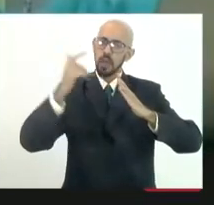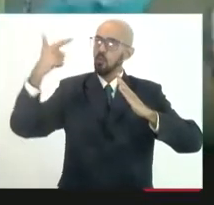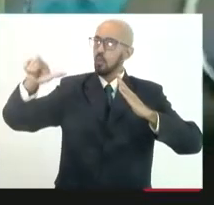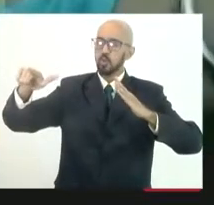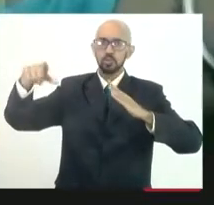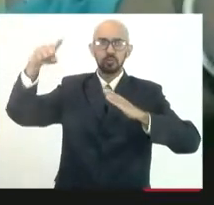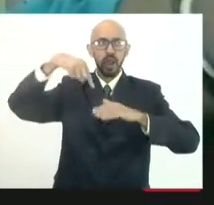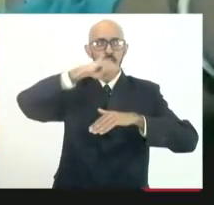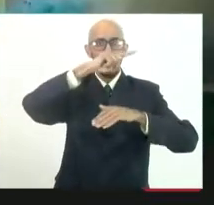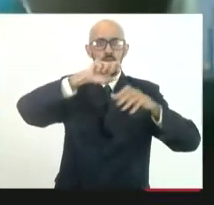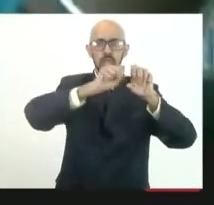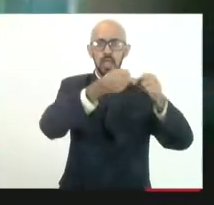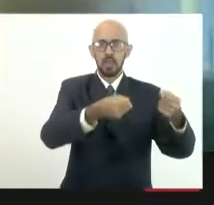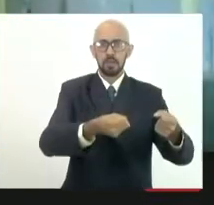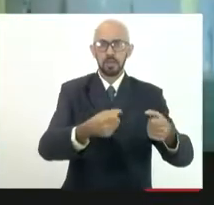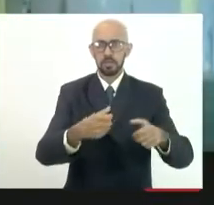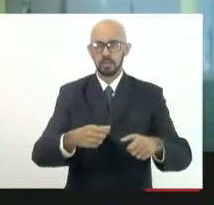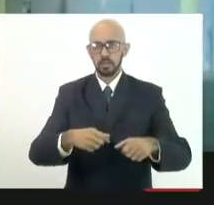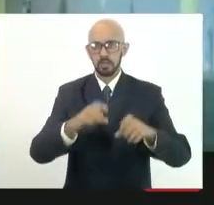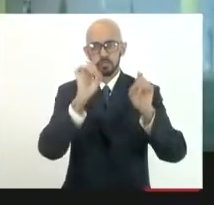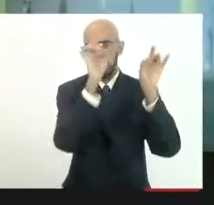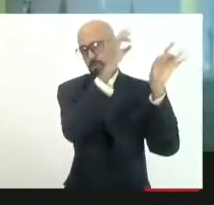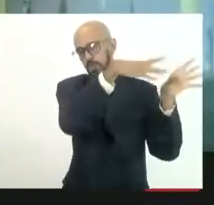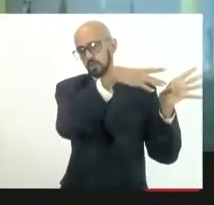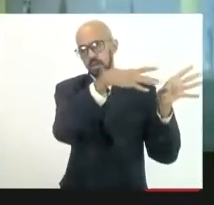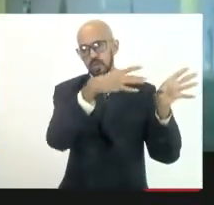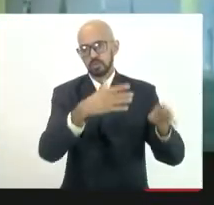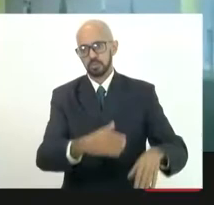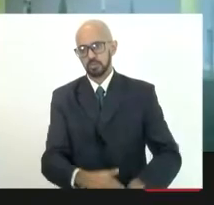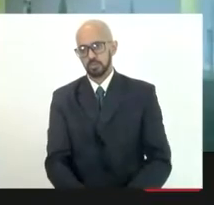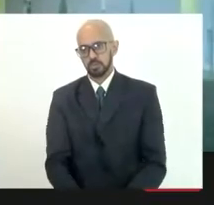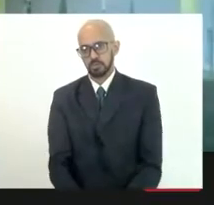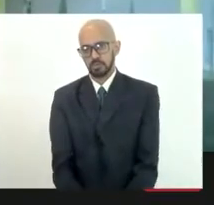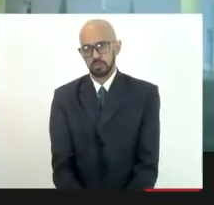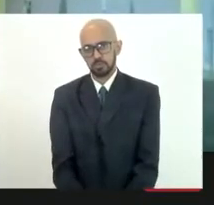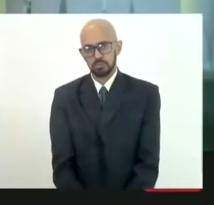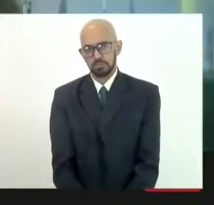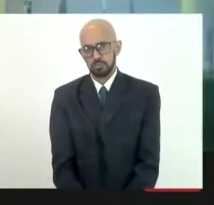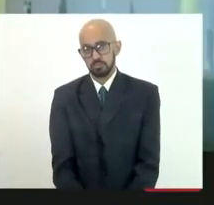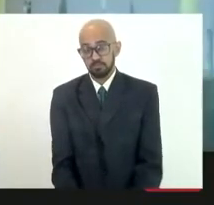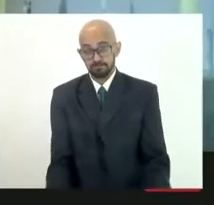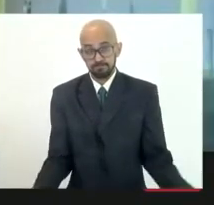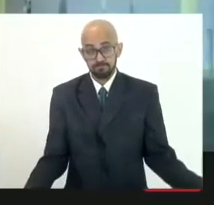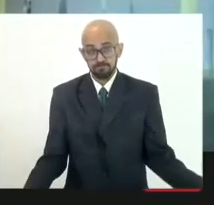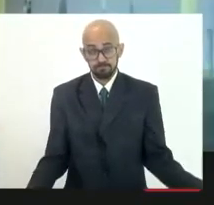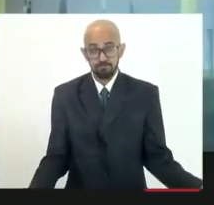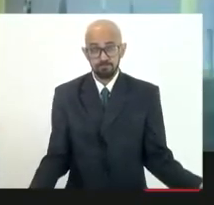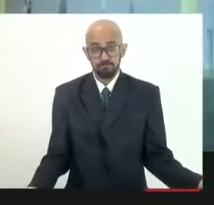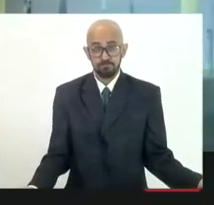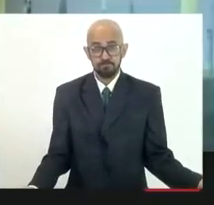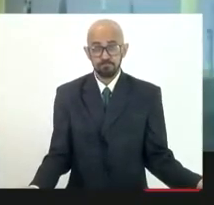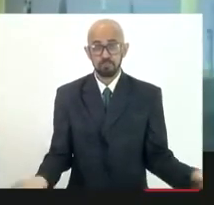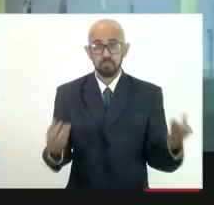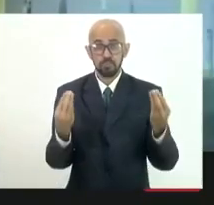para outra, sair, ficar abandonada ao bel prazer do